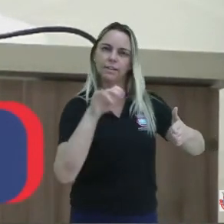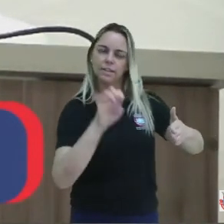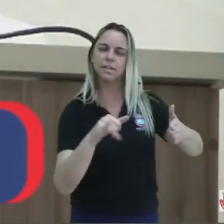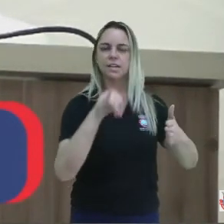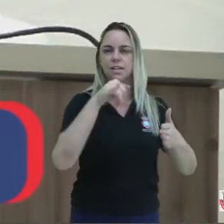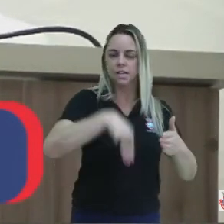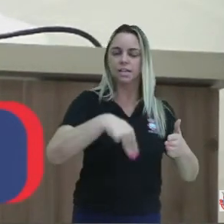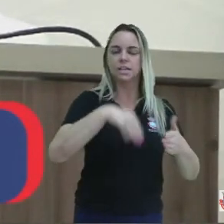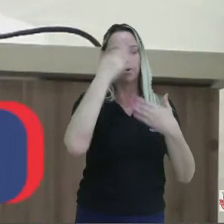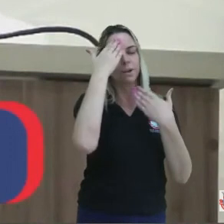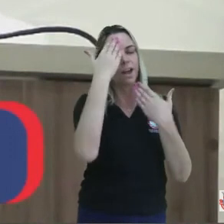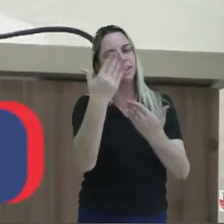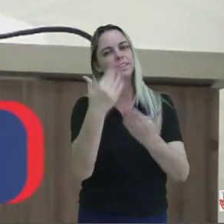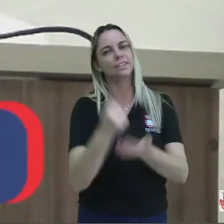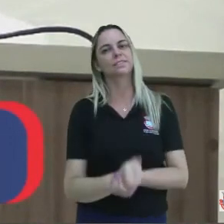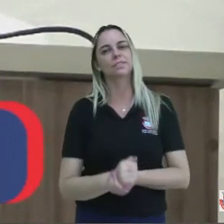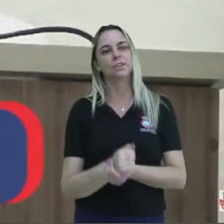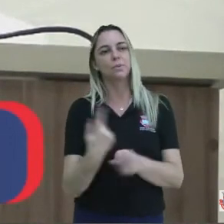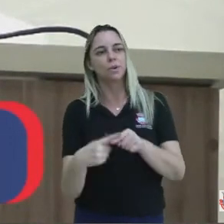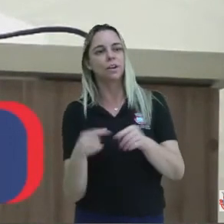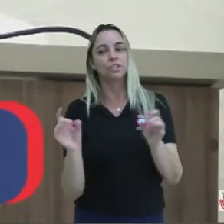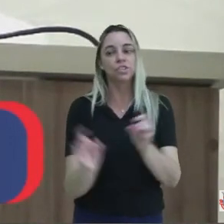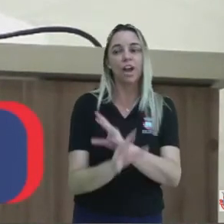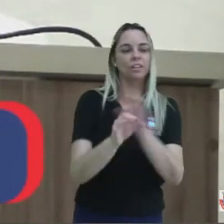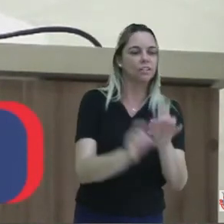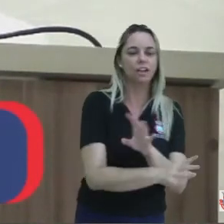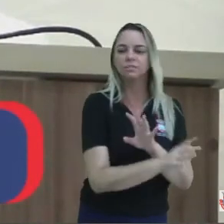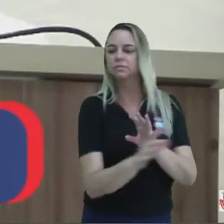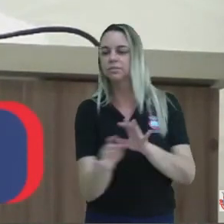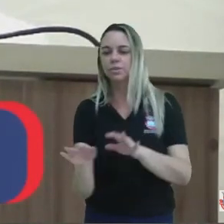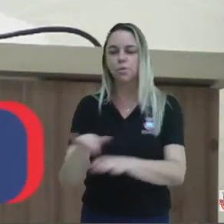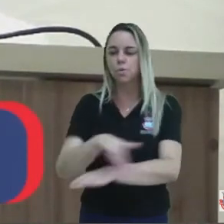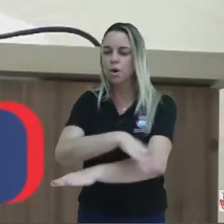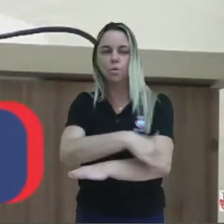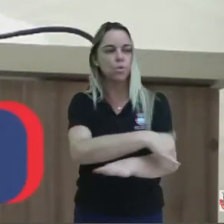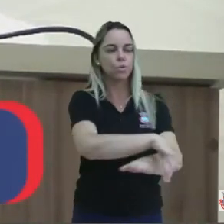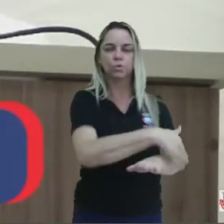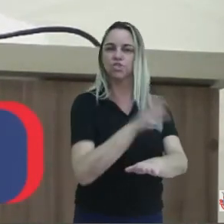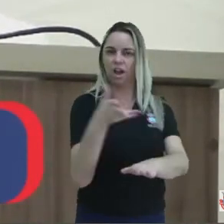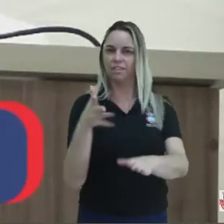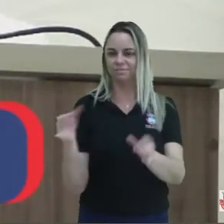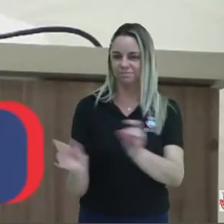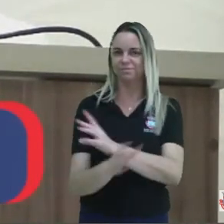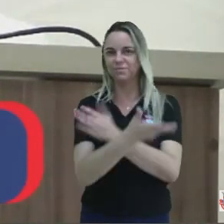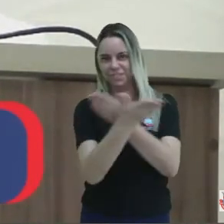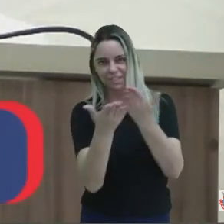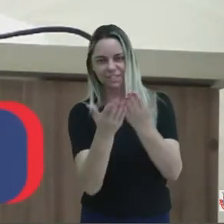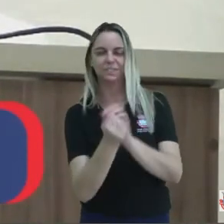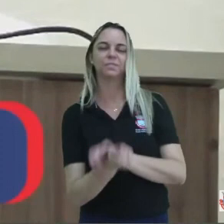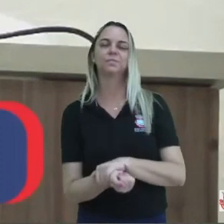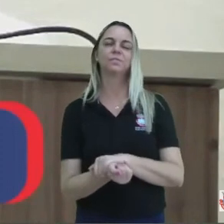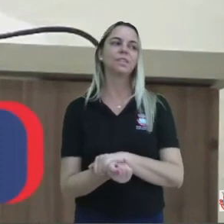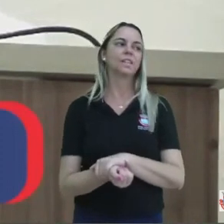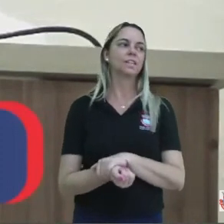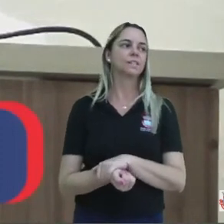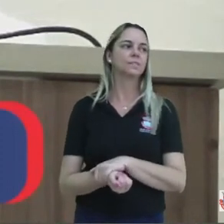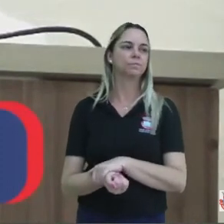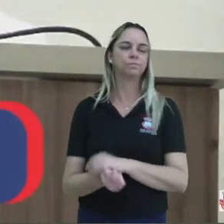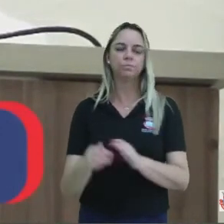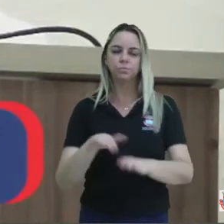Menino Jesus de Praga, o qual eu moro lá. Ele já consertou, obrigado André. Também a Avenida Joaquim